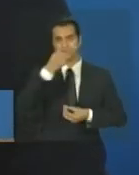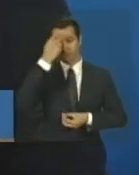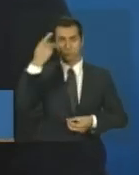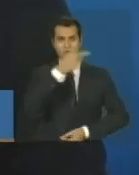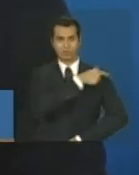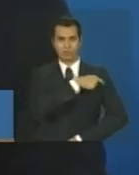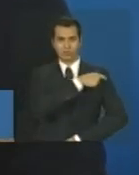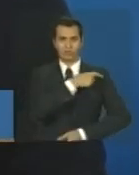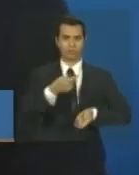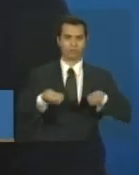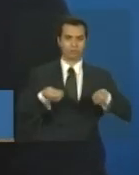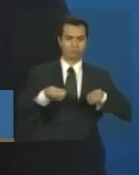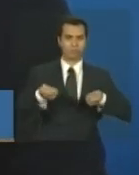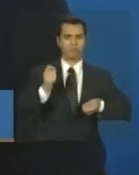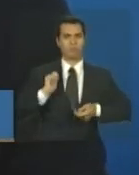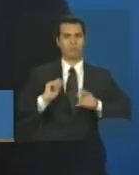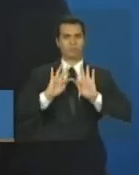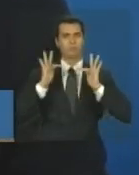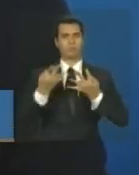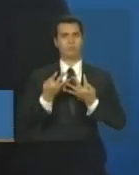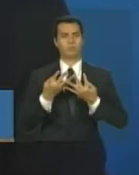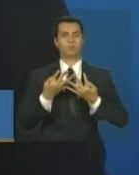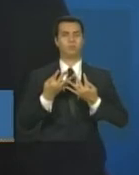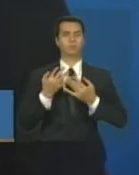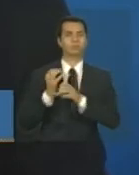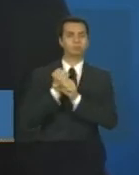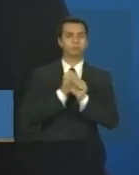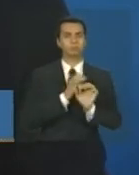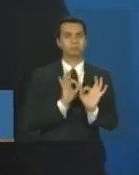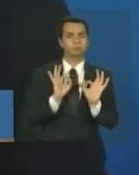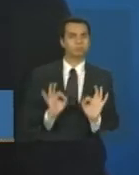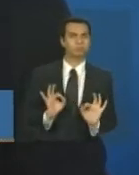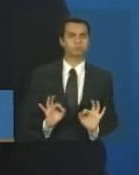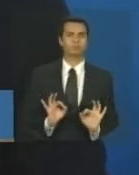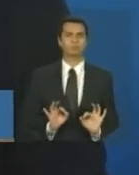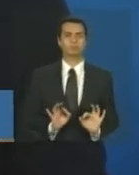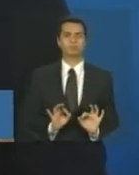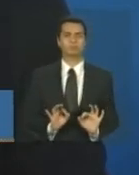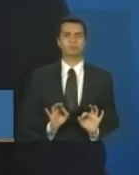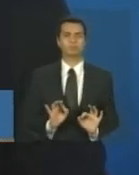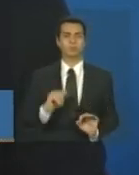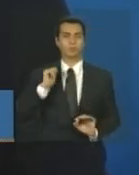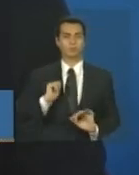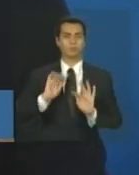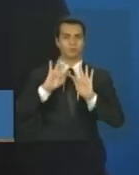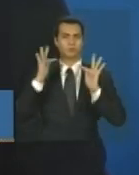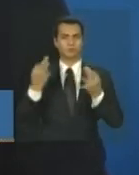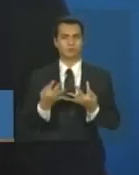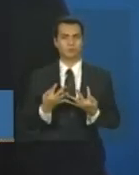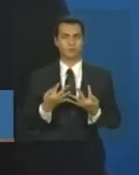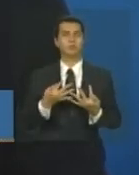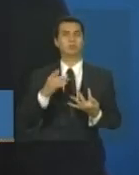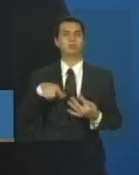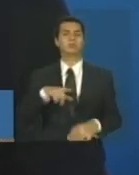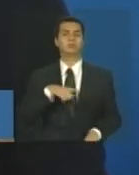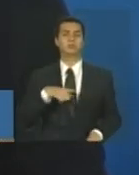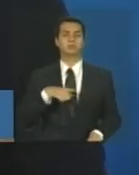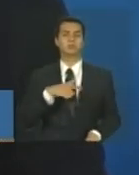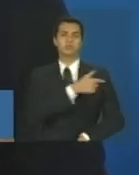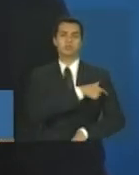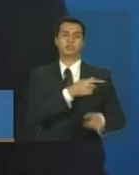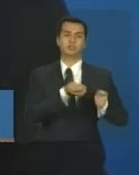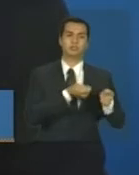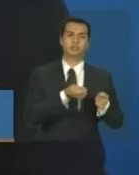Bolsa Família a gestão do programa Bolsa Família ele é ele é feito por meio da gestão de